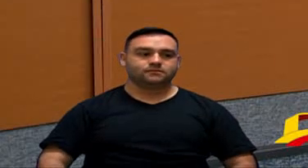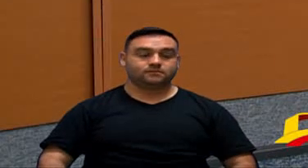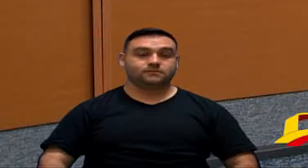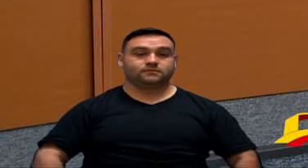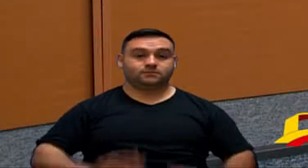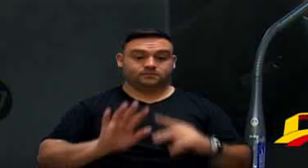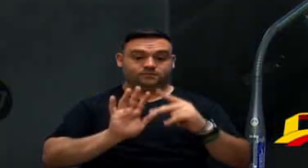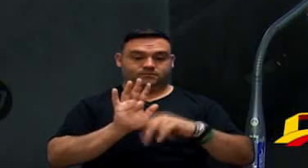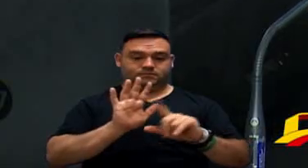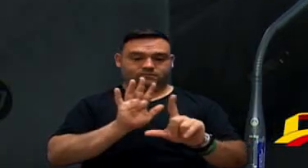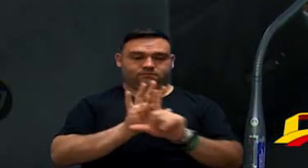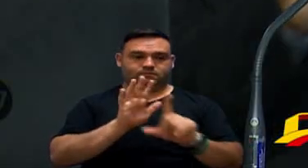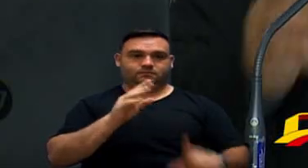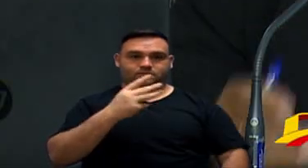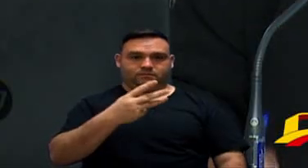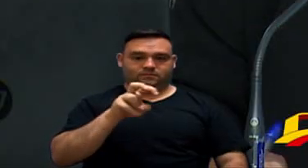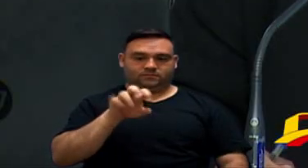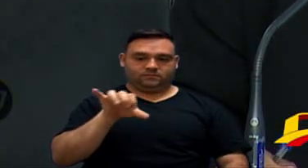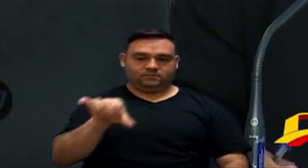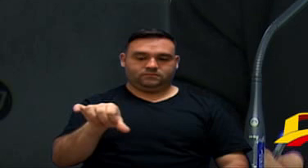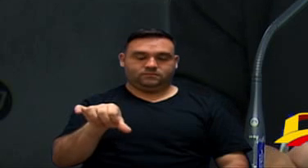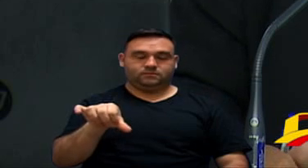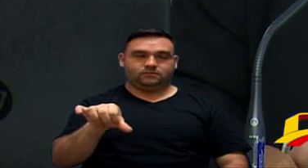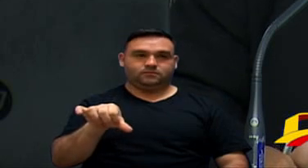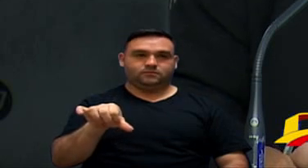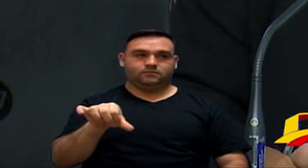projeto de lei 359